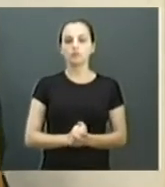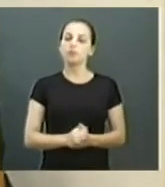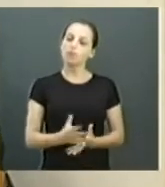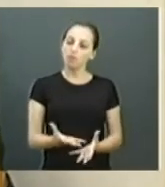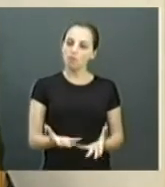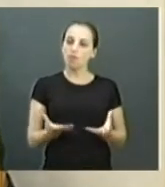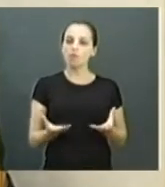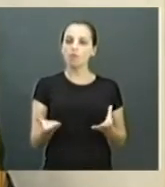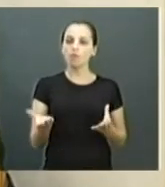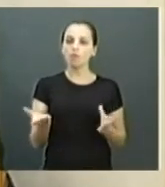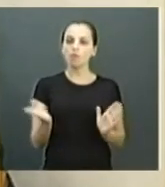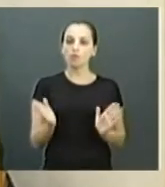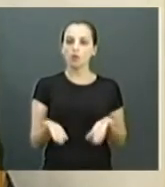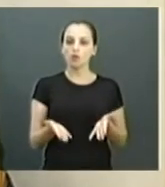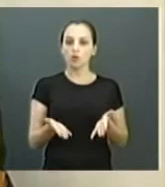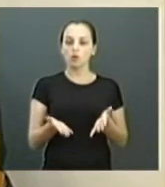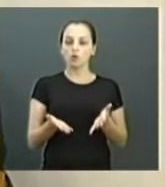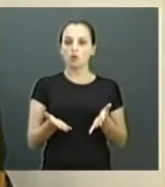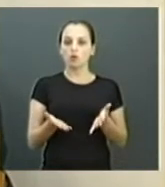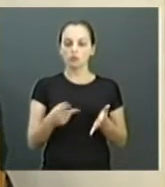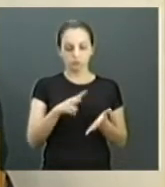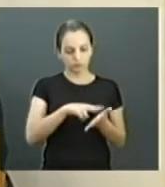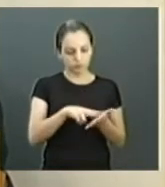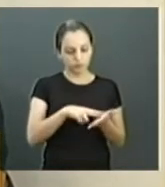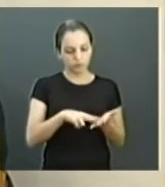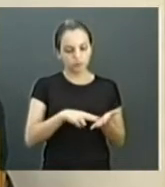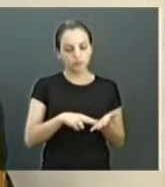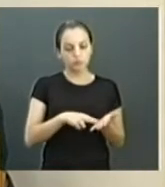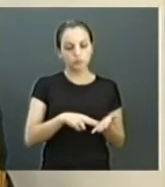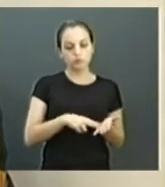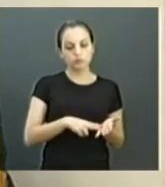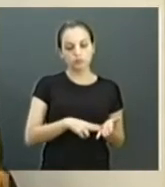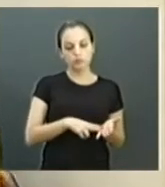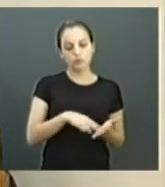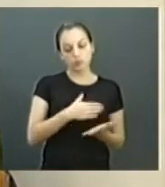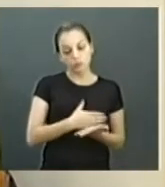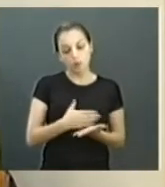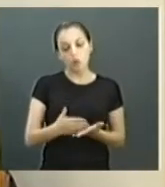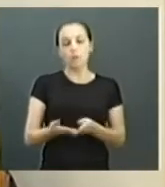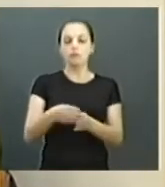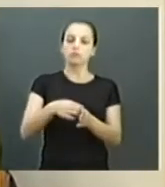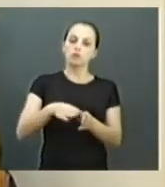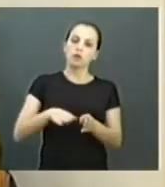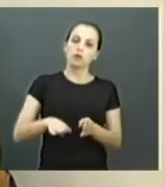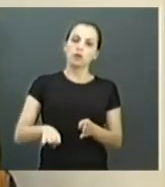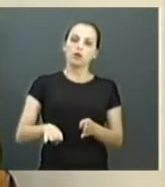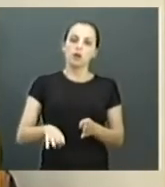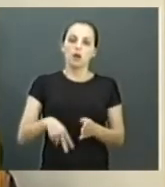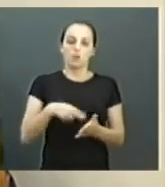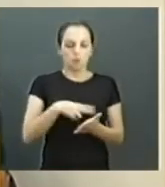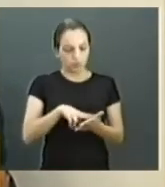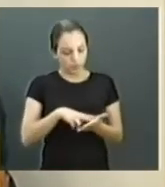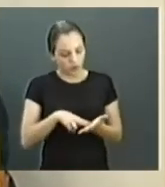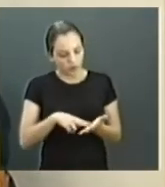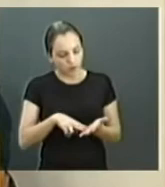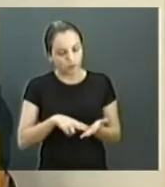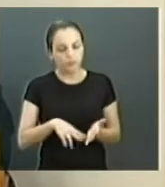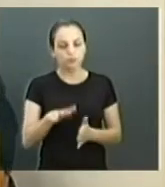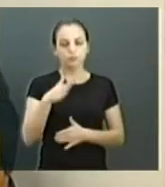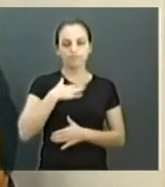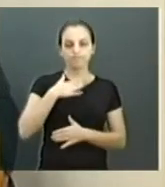aqui agora fazer a leitura desse momento que a câmera está passando. Não vou furtar de fazer a minha leitura pessoal, jamais,